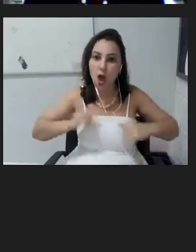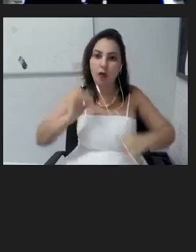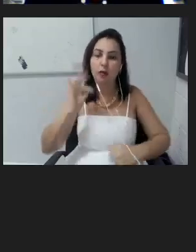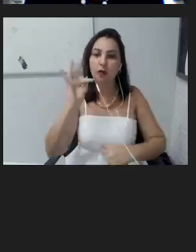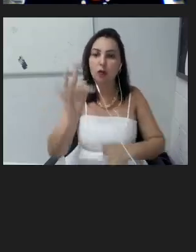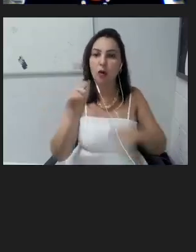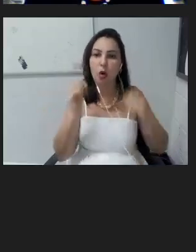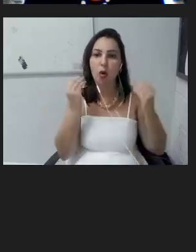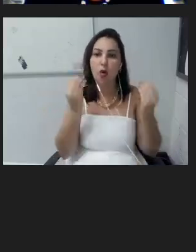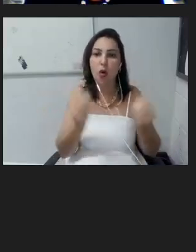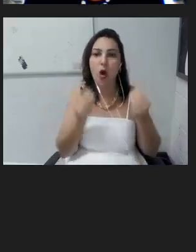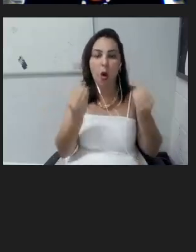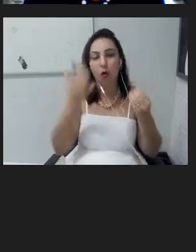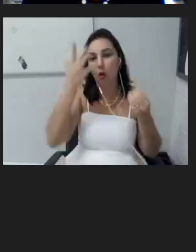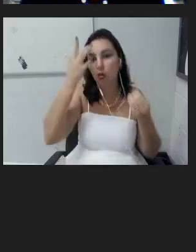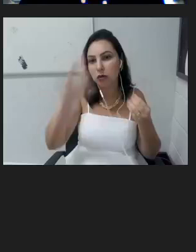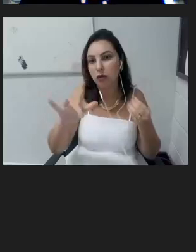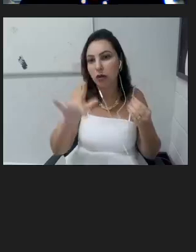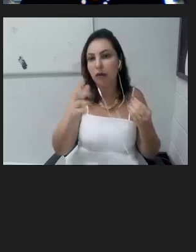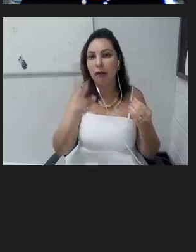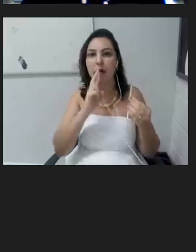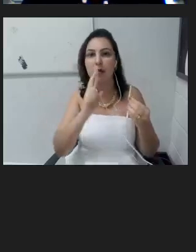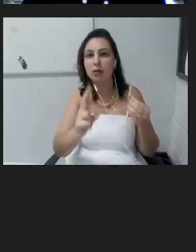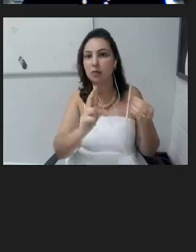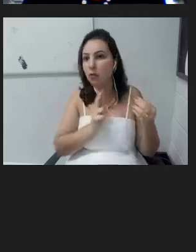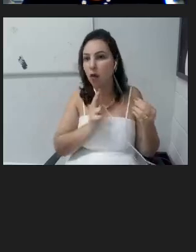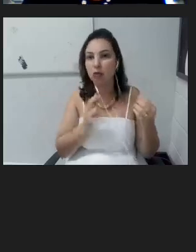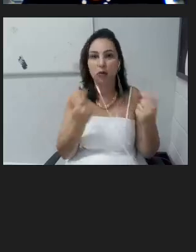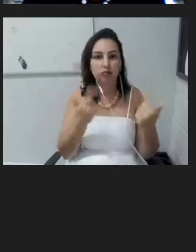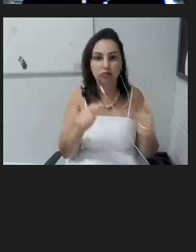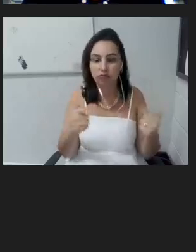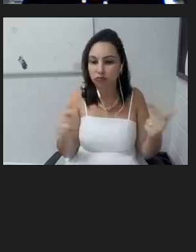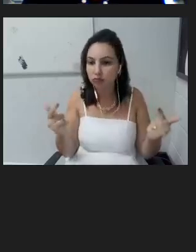extremamente incerto. E aí, um